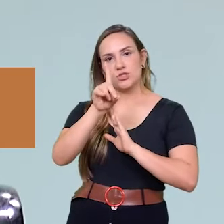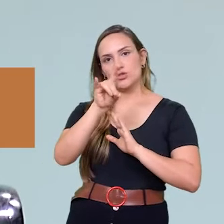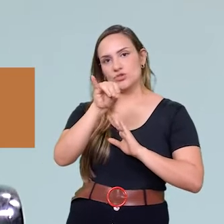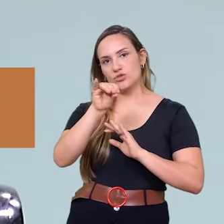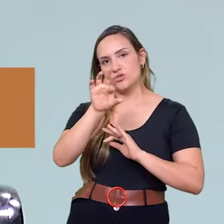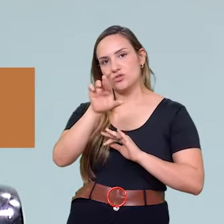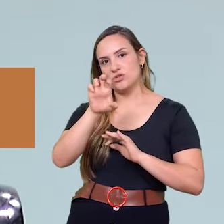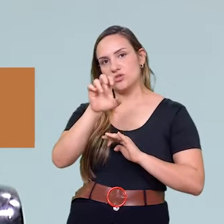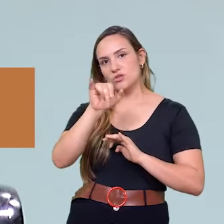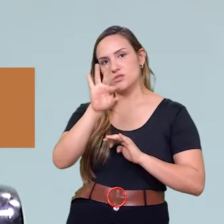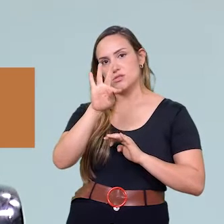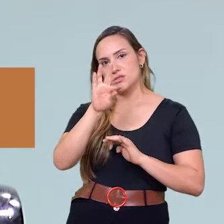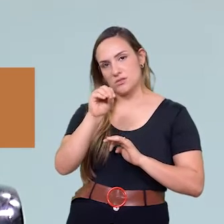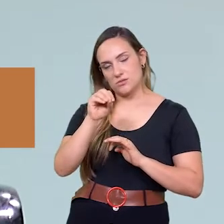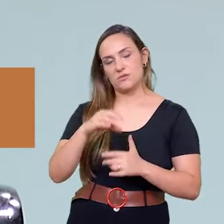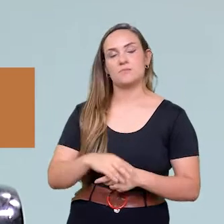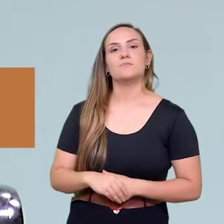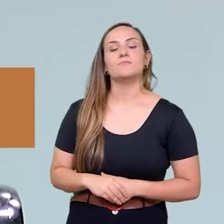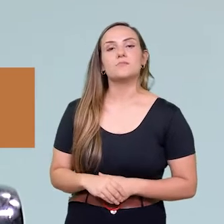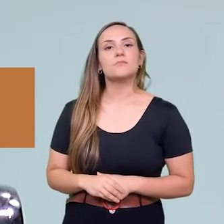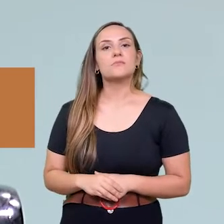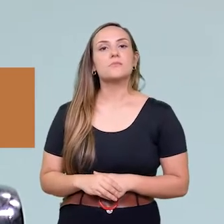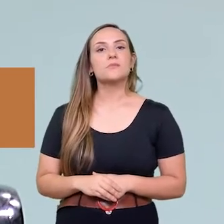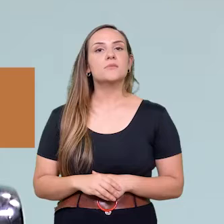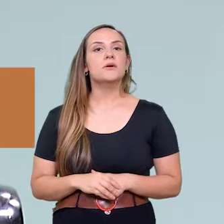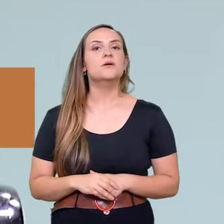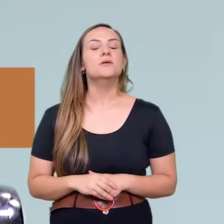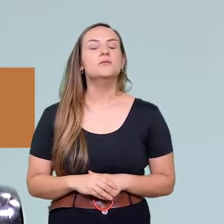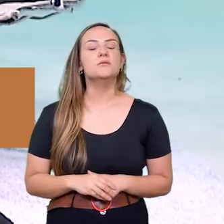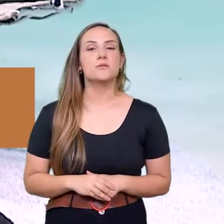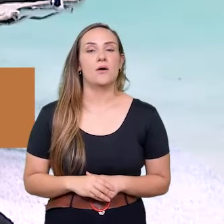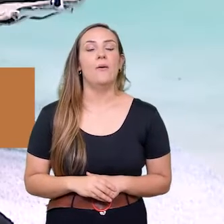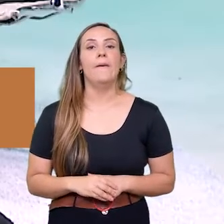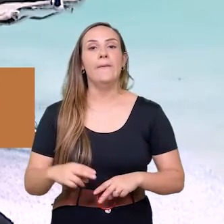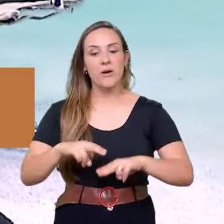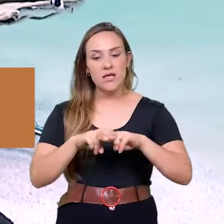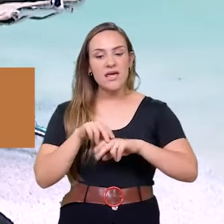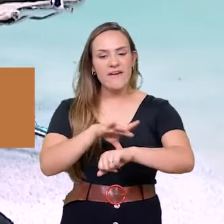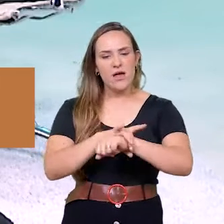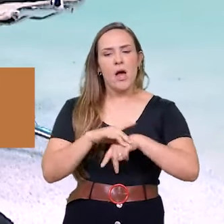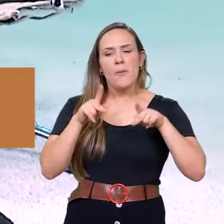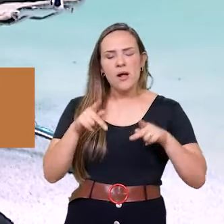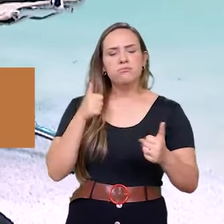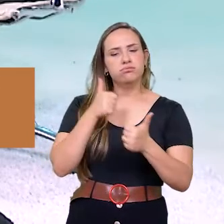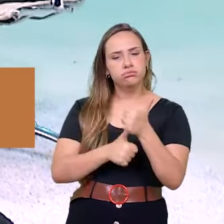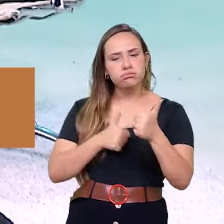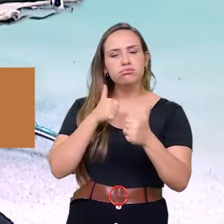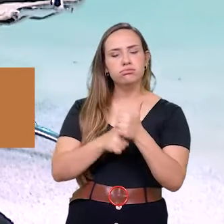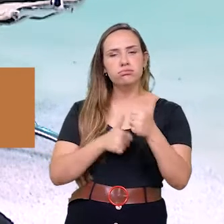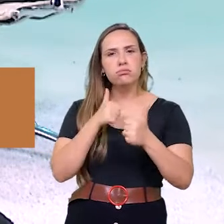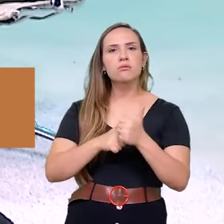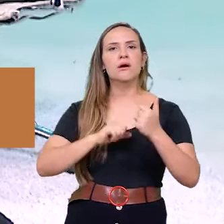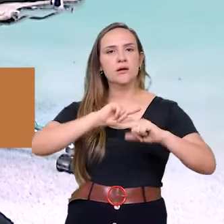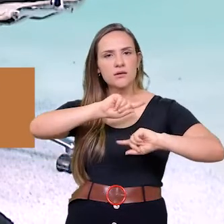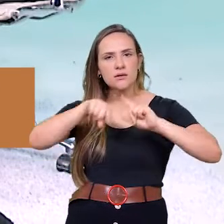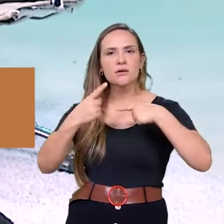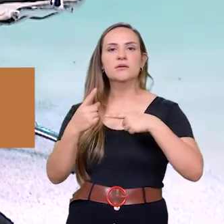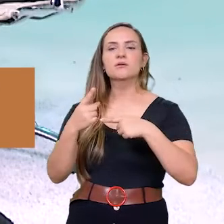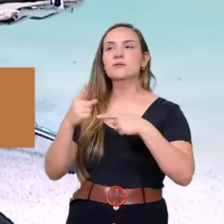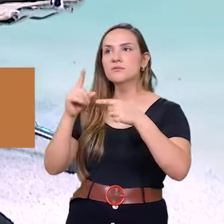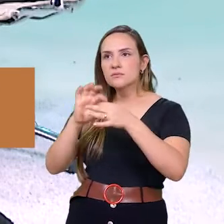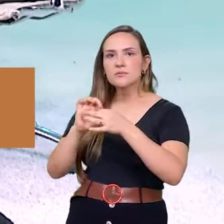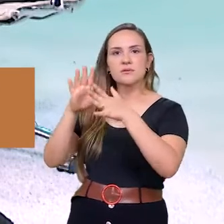se tornou, primeiramente, pela persistência em fazer e, posteriormente, por uma autorização legal,